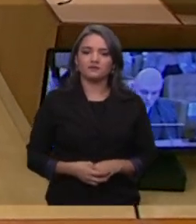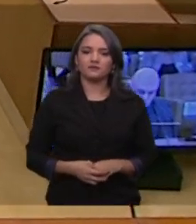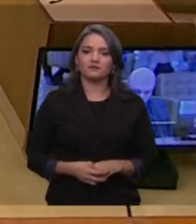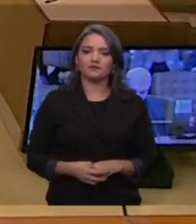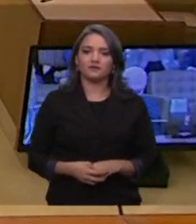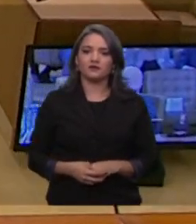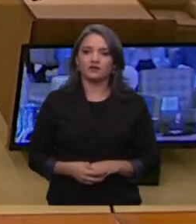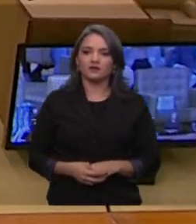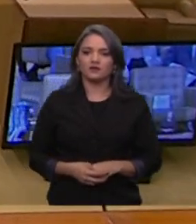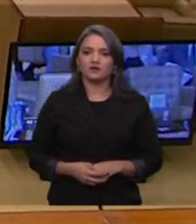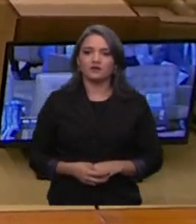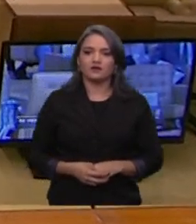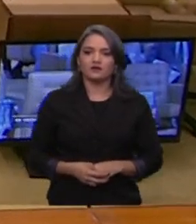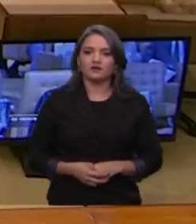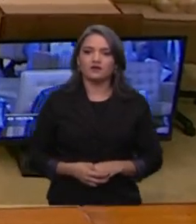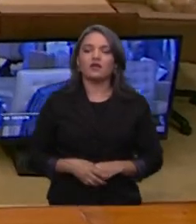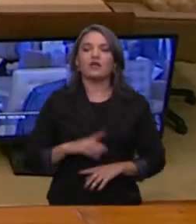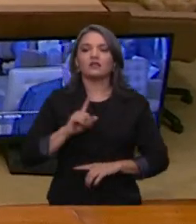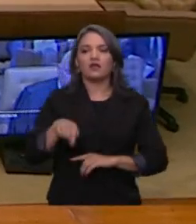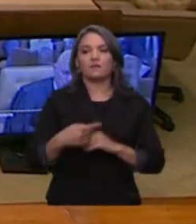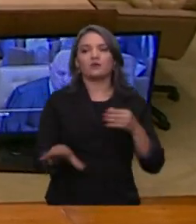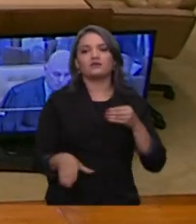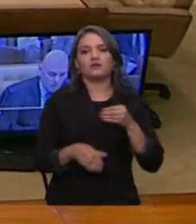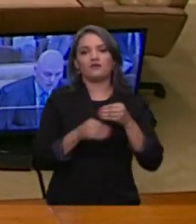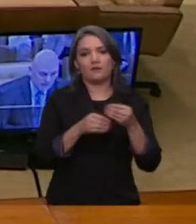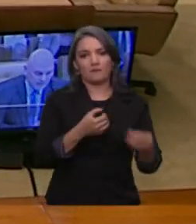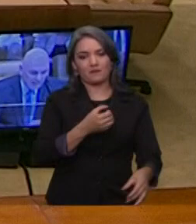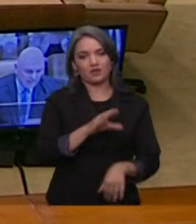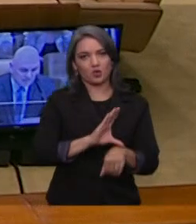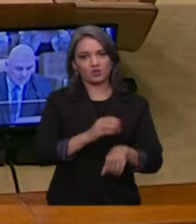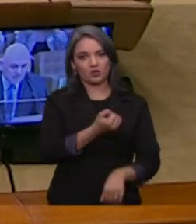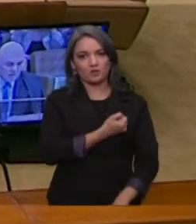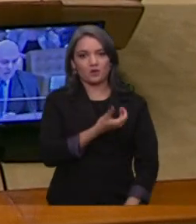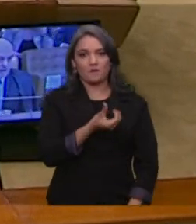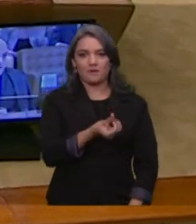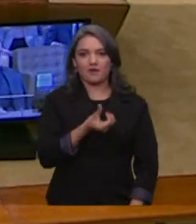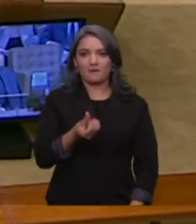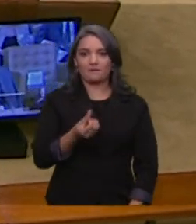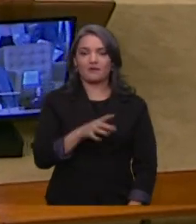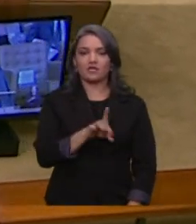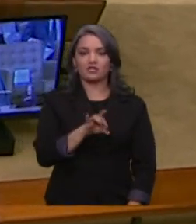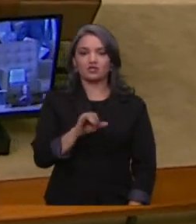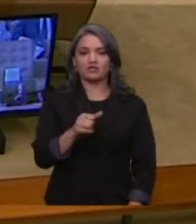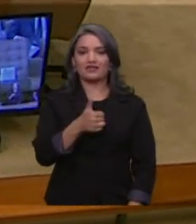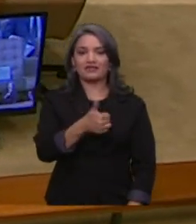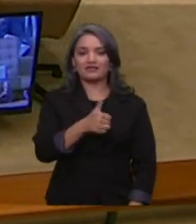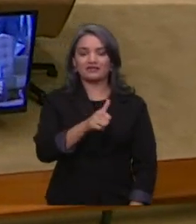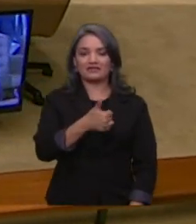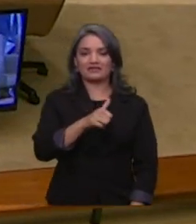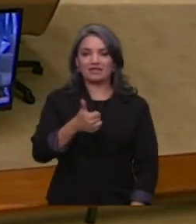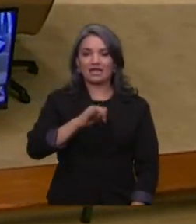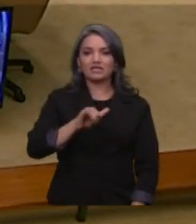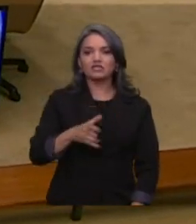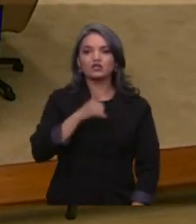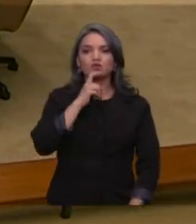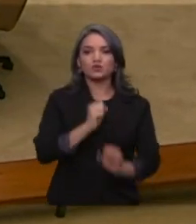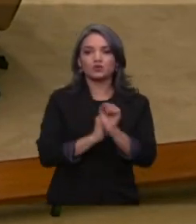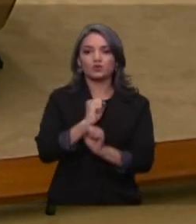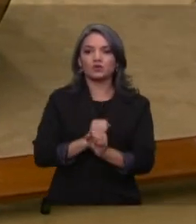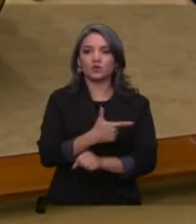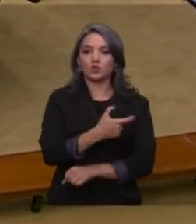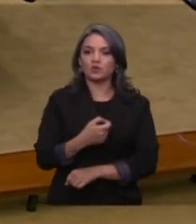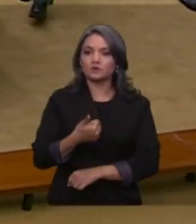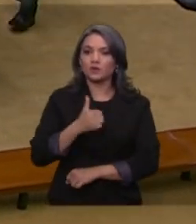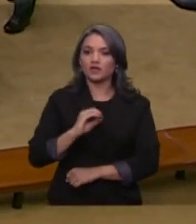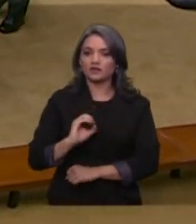Emenda Constitucional 66, em 13 de julho de 2010. E, novamente, aqui, o que, a